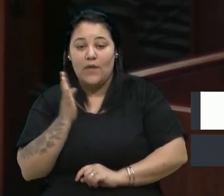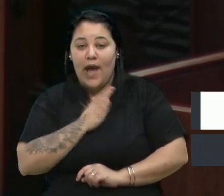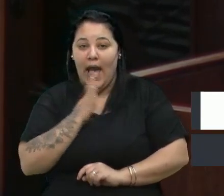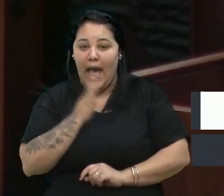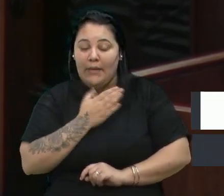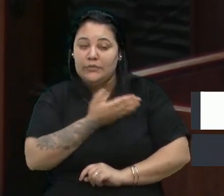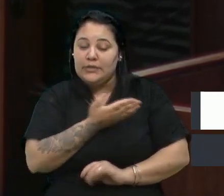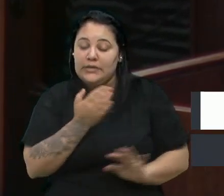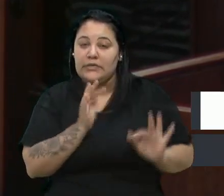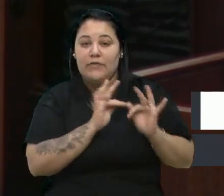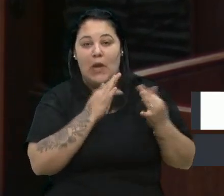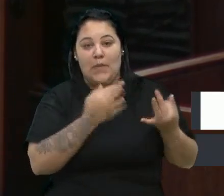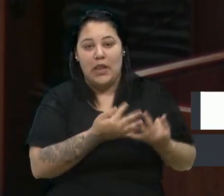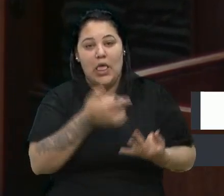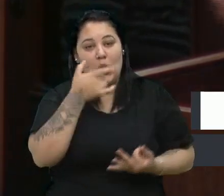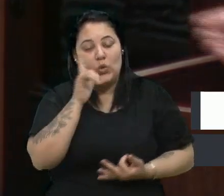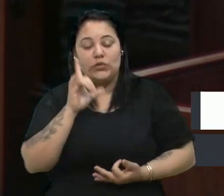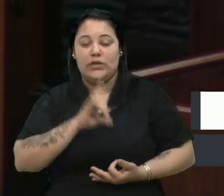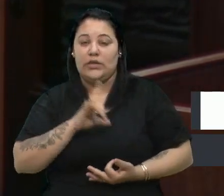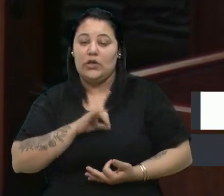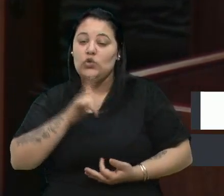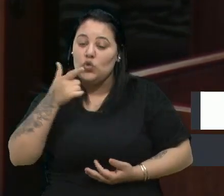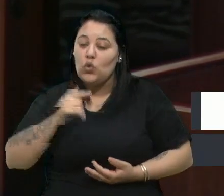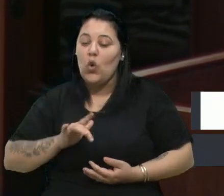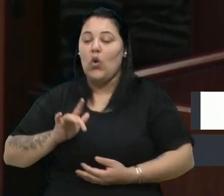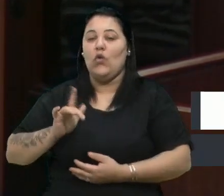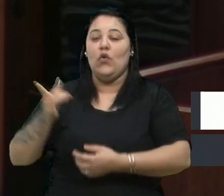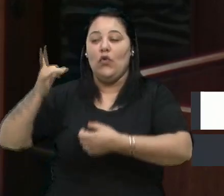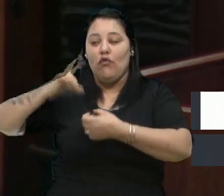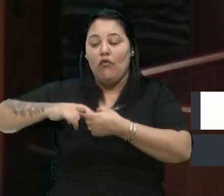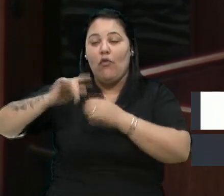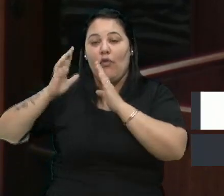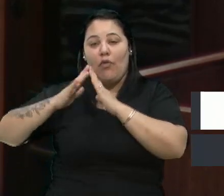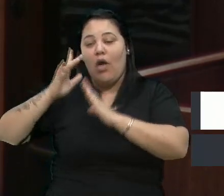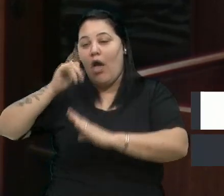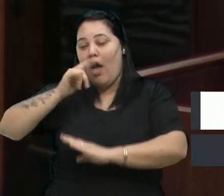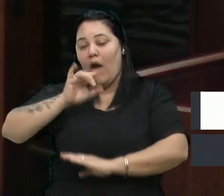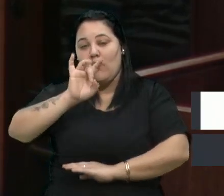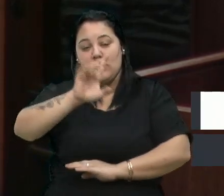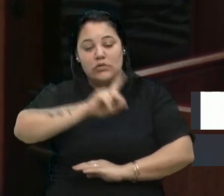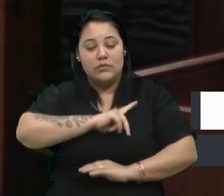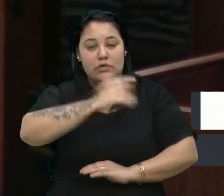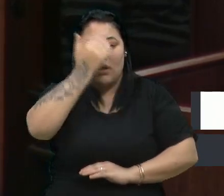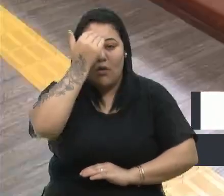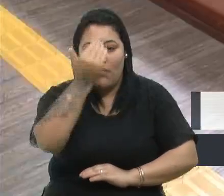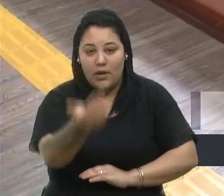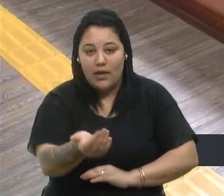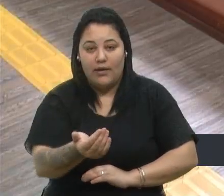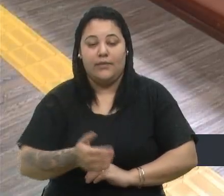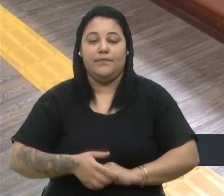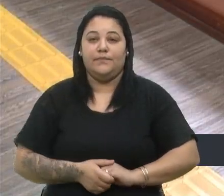essas famílias possam ter novamente a sua água em suas residências. Era isso, senhor presidente. Muito obrigado.